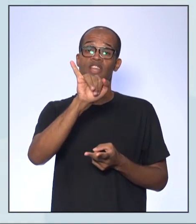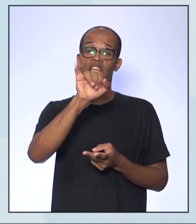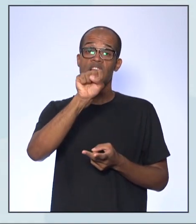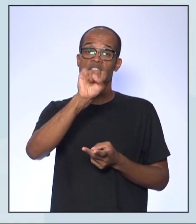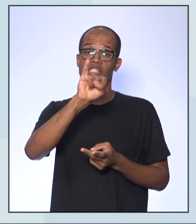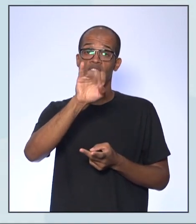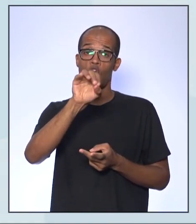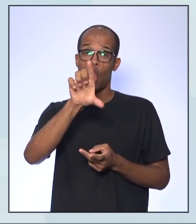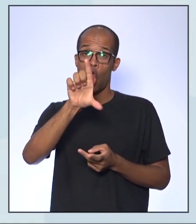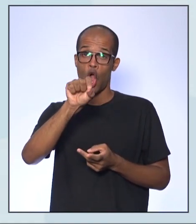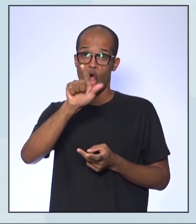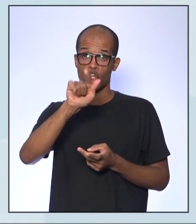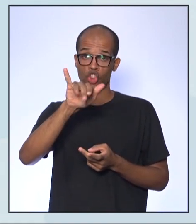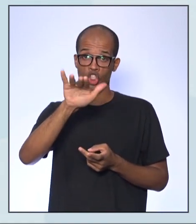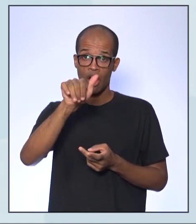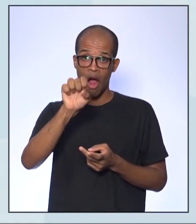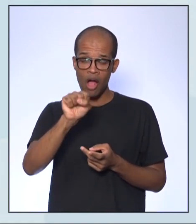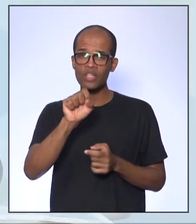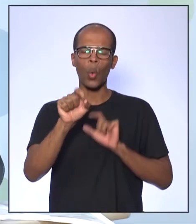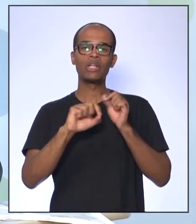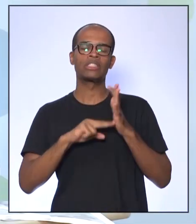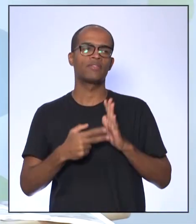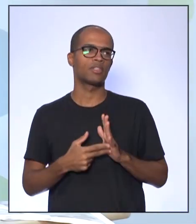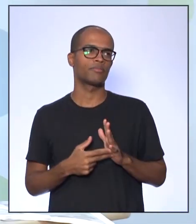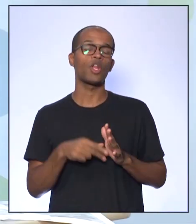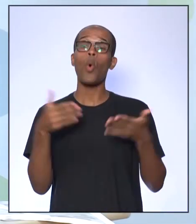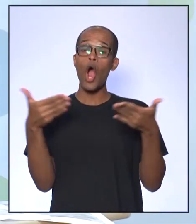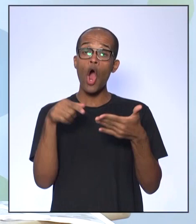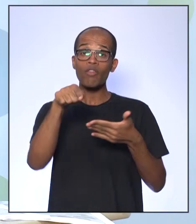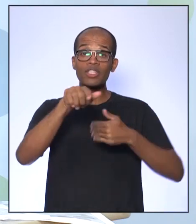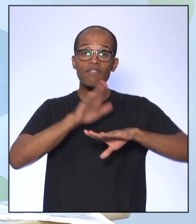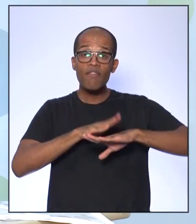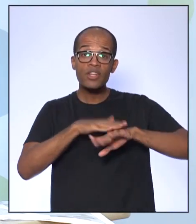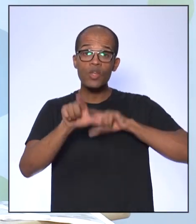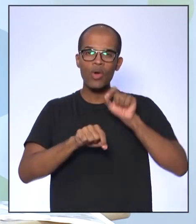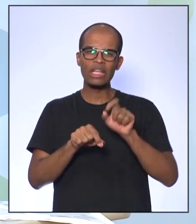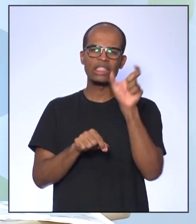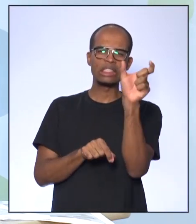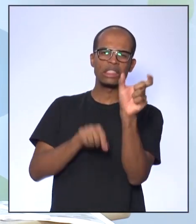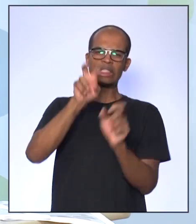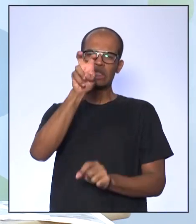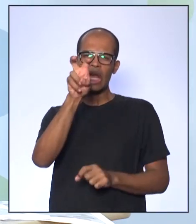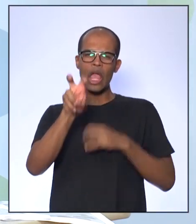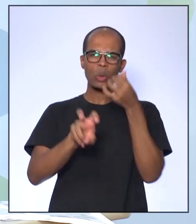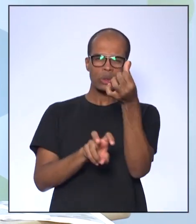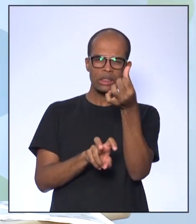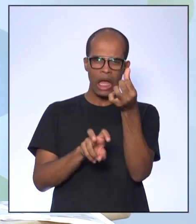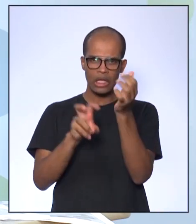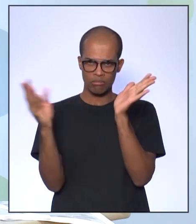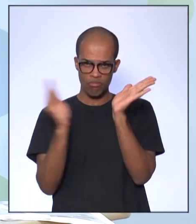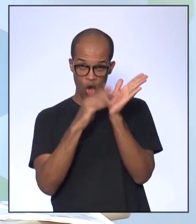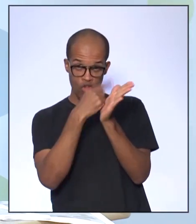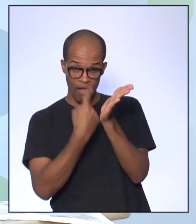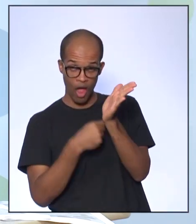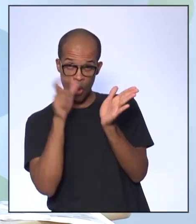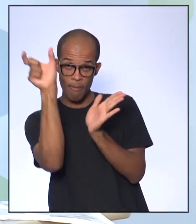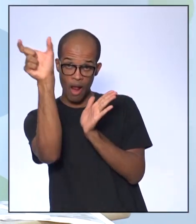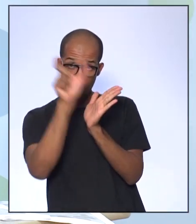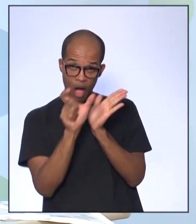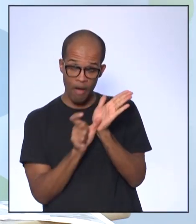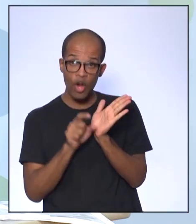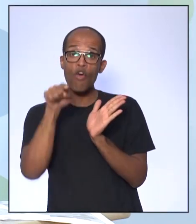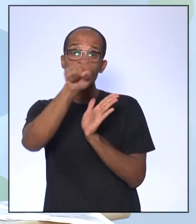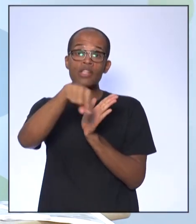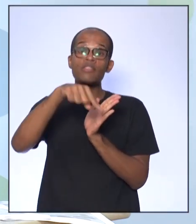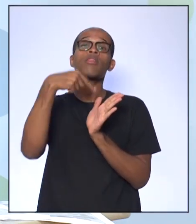Fisiológica. Fisiológica é complicado. Então, olha só, o que você vai fazer agora? Essas 5, 6 palavrinhas que vocês marcaram no seu caderno, vai ficar para